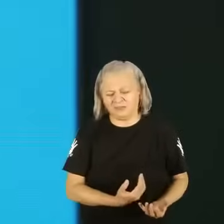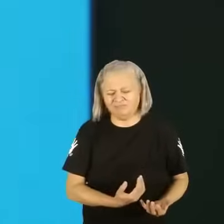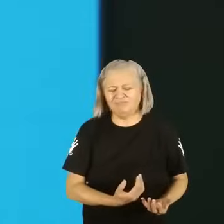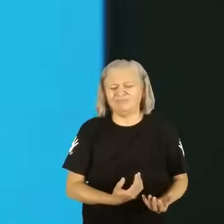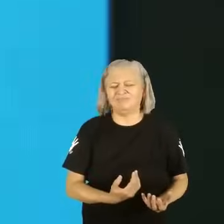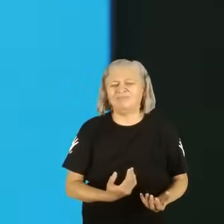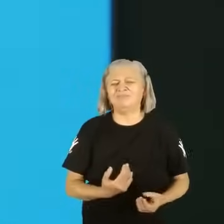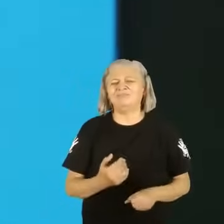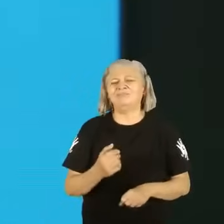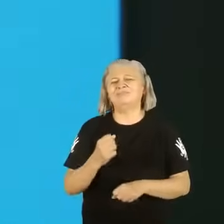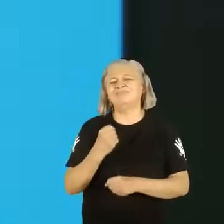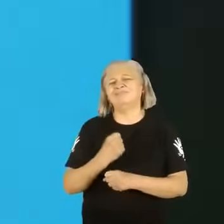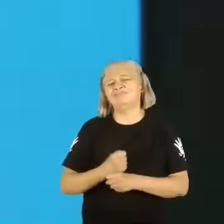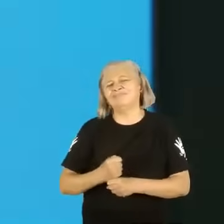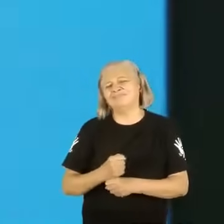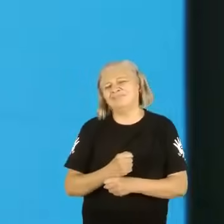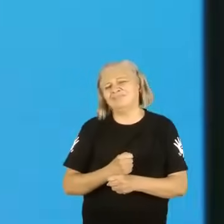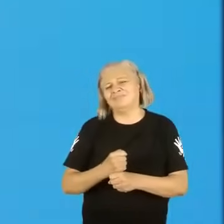tempo.